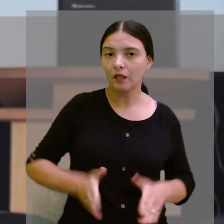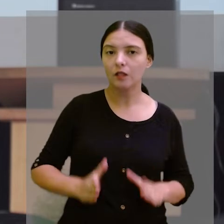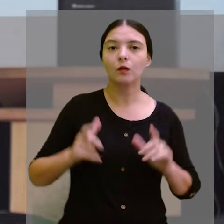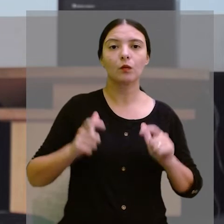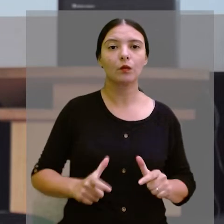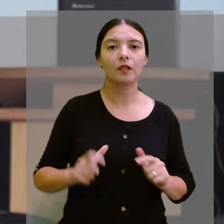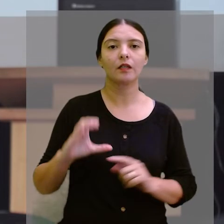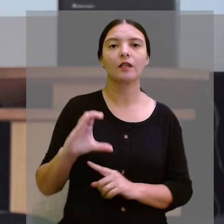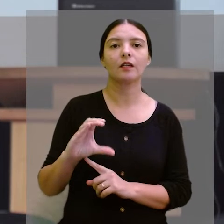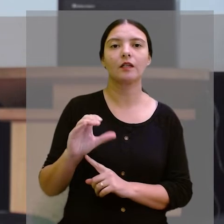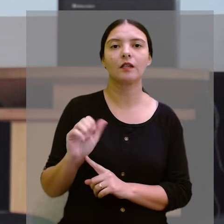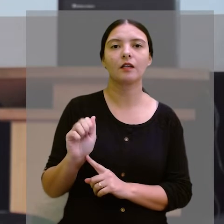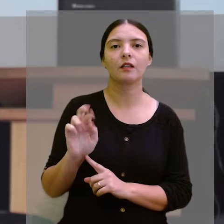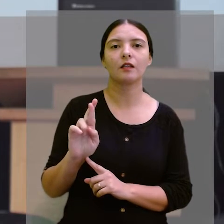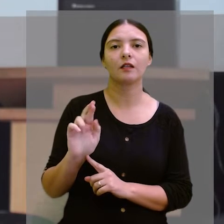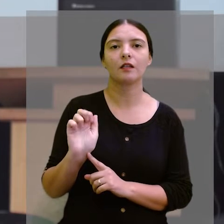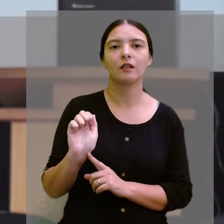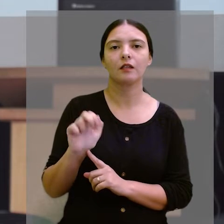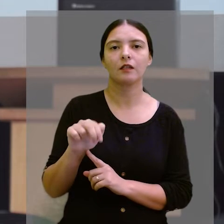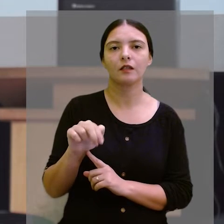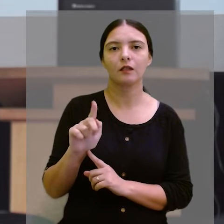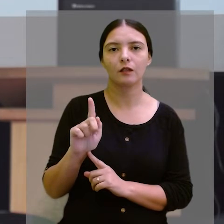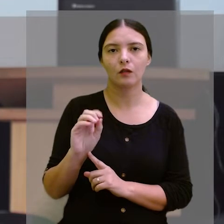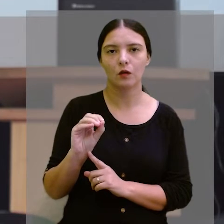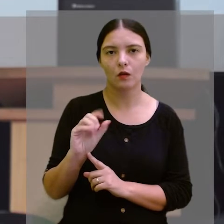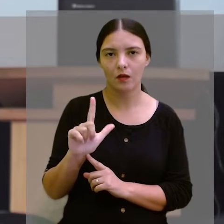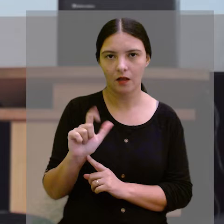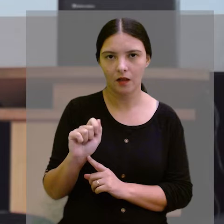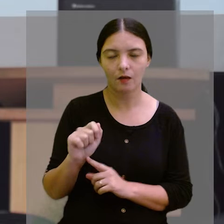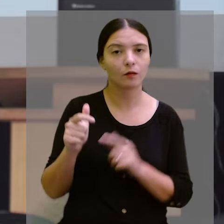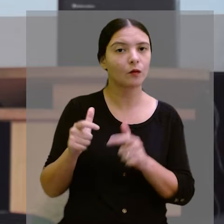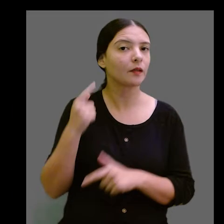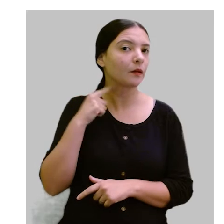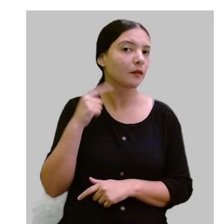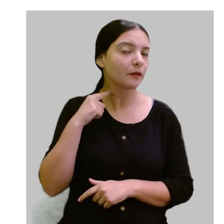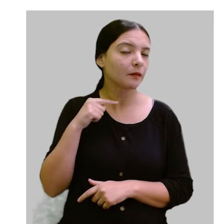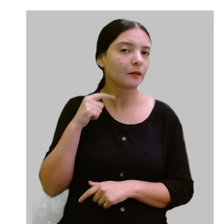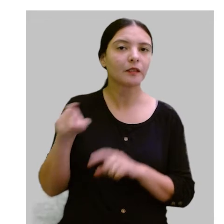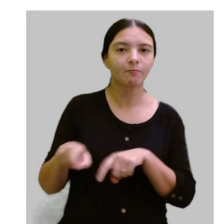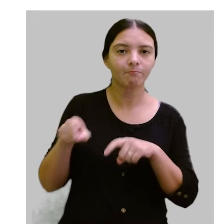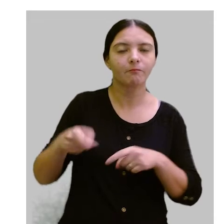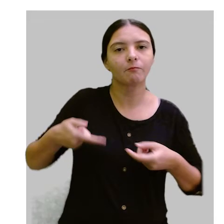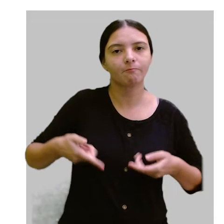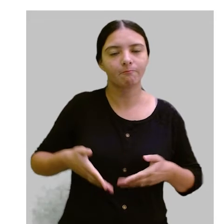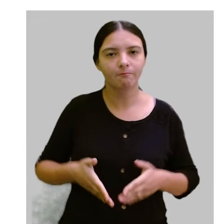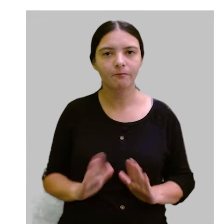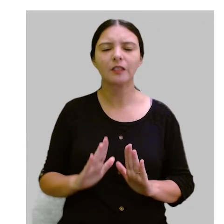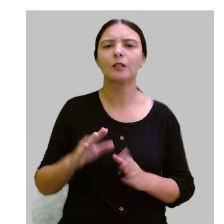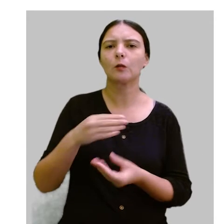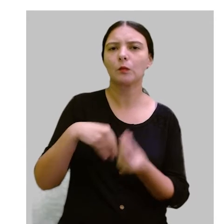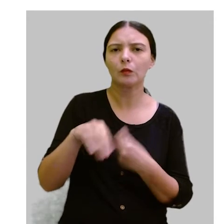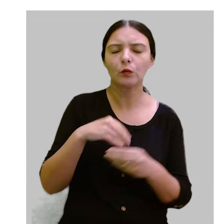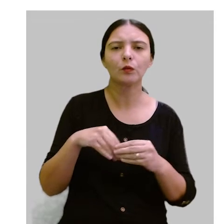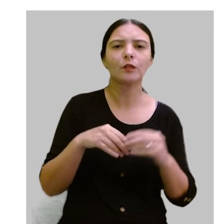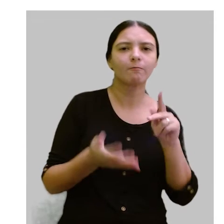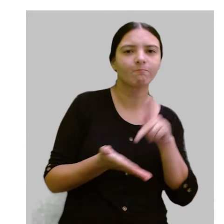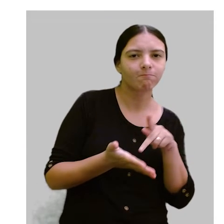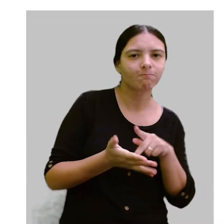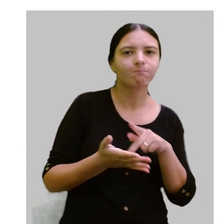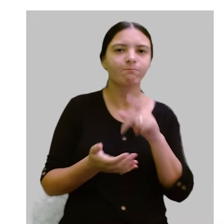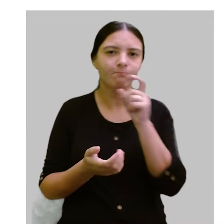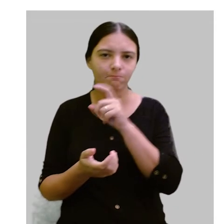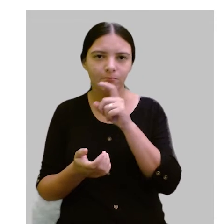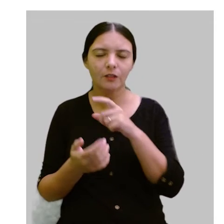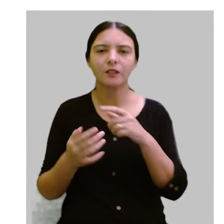Carangola, no interior de Minas. Então o vídeo mistura um pouco de ficção e de realidade, né? Então a literatura, ou